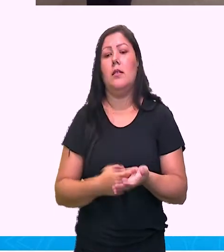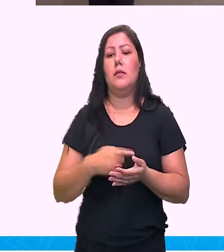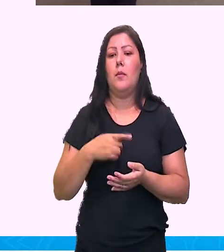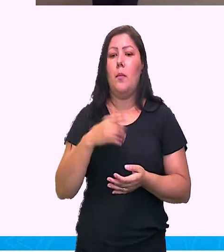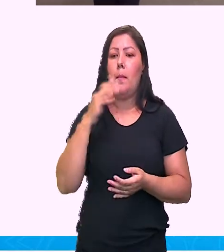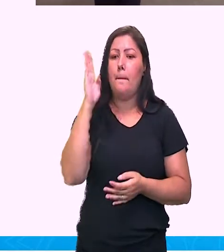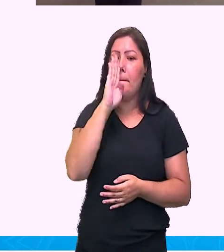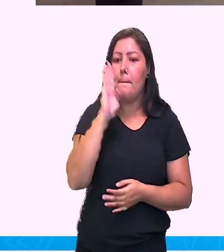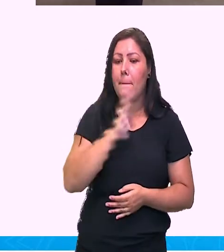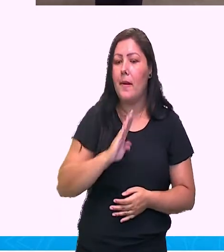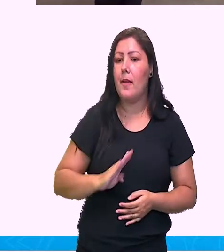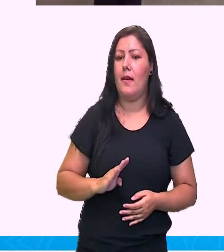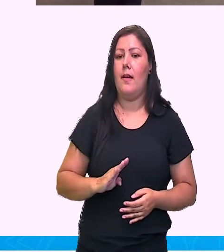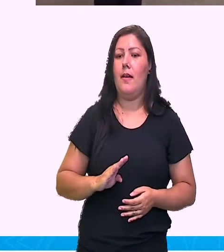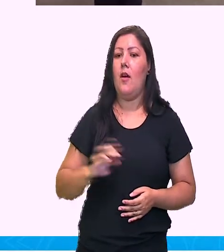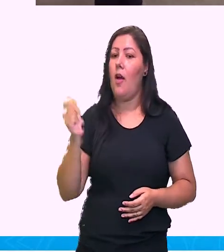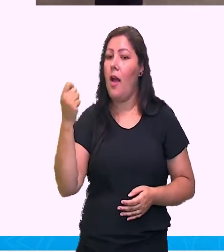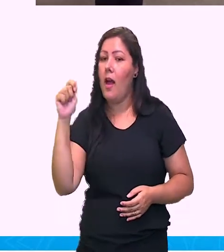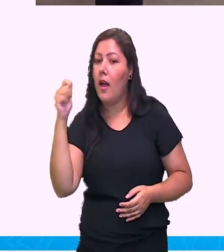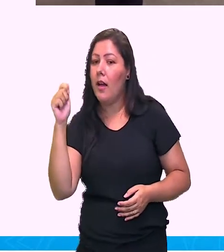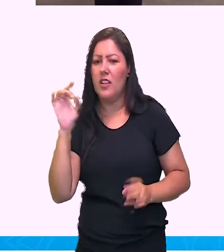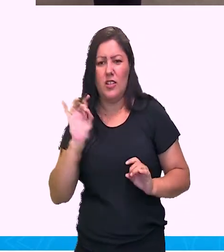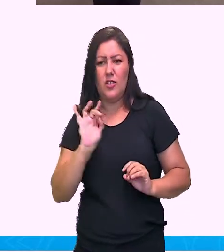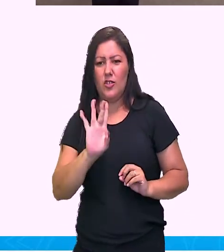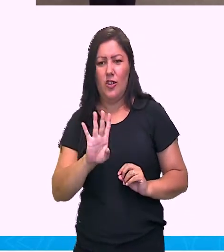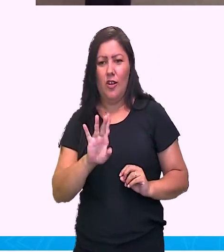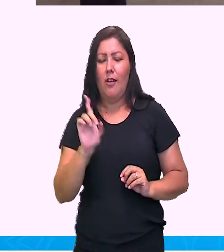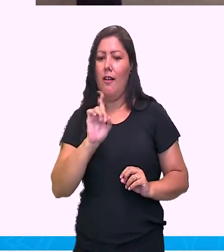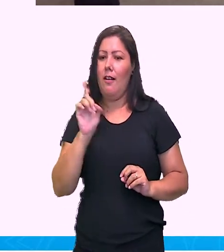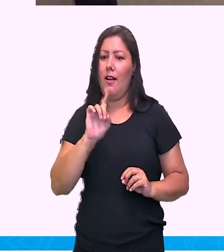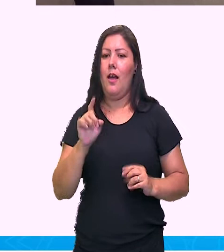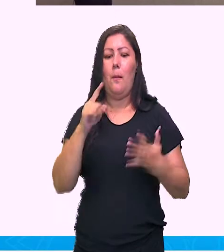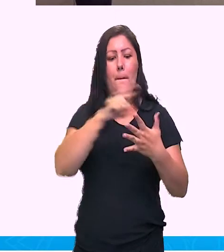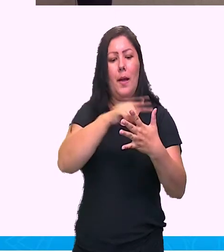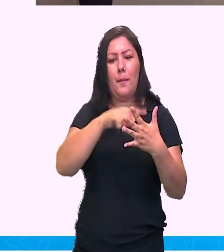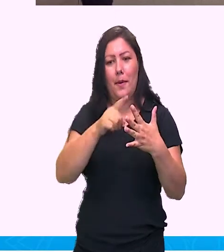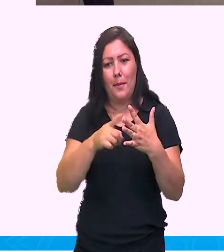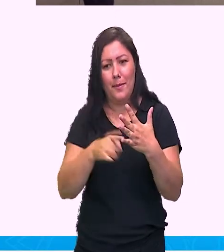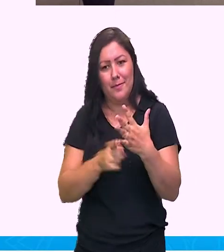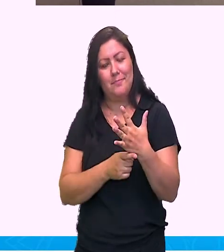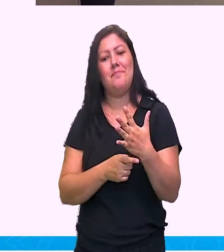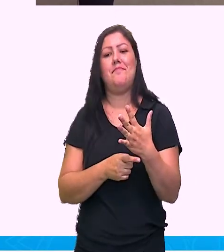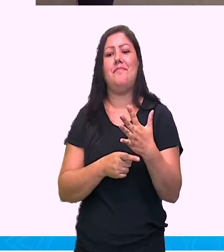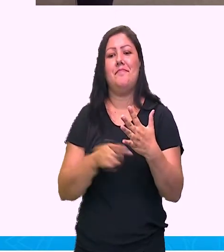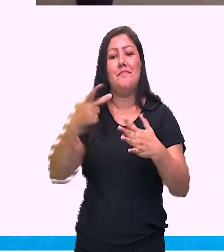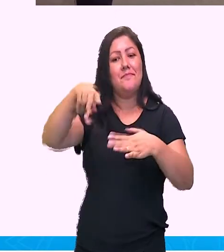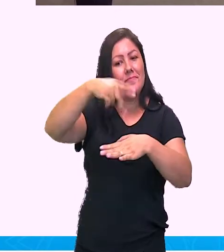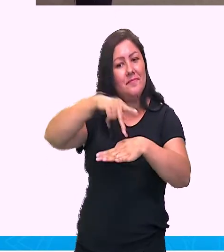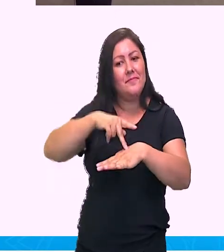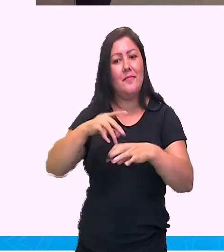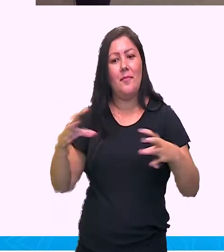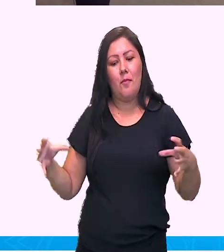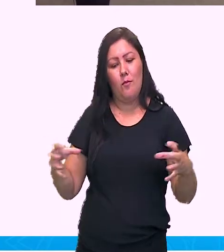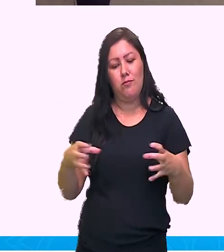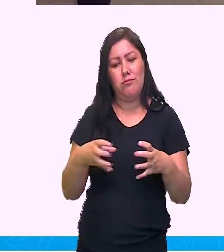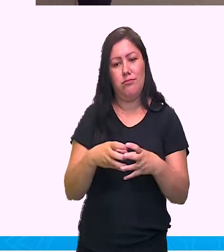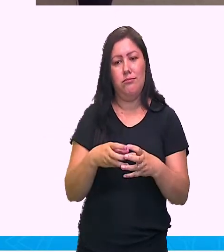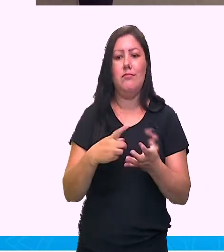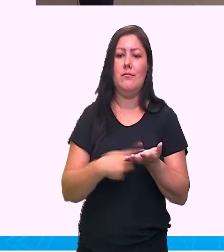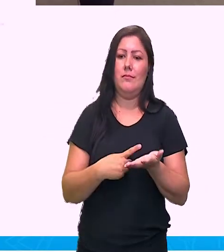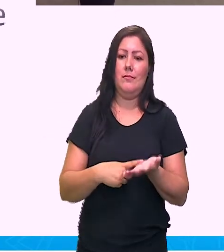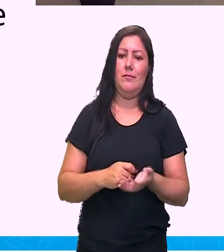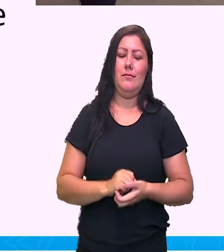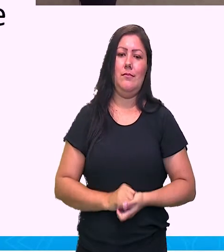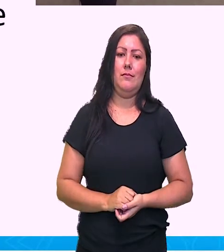ok? Então, nós temos mais países envolvidos nesses